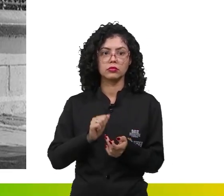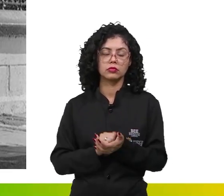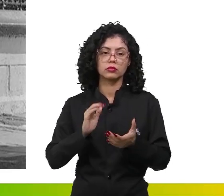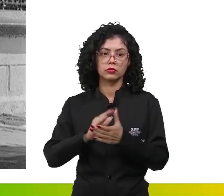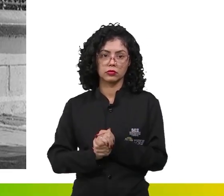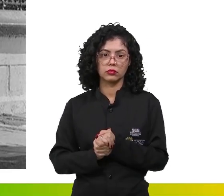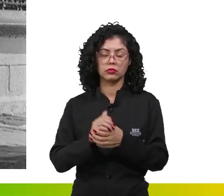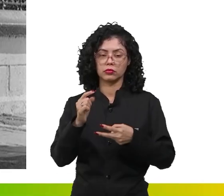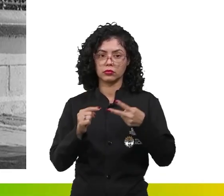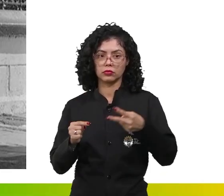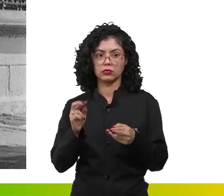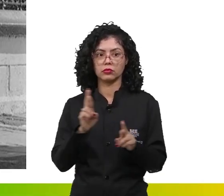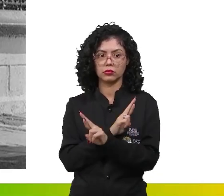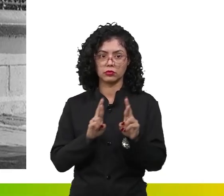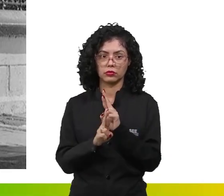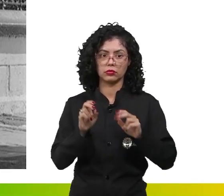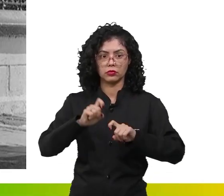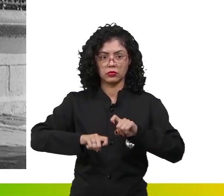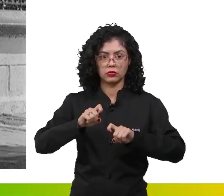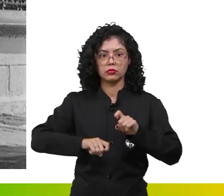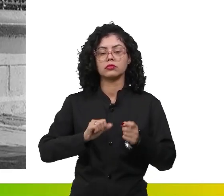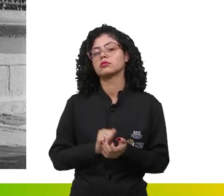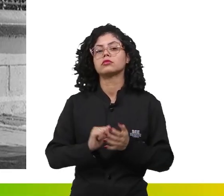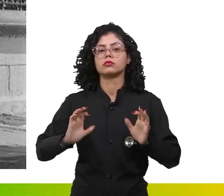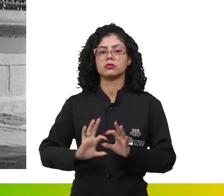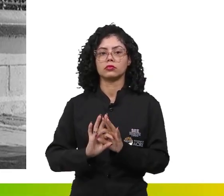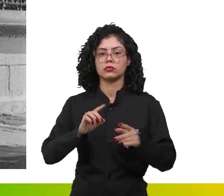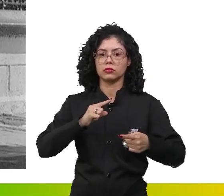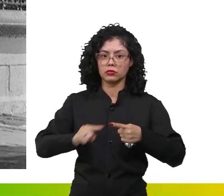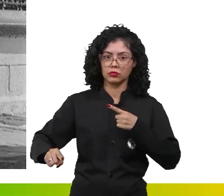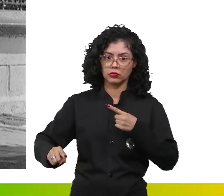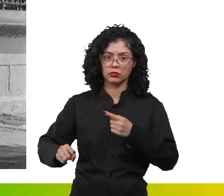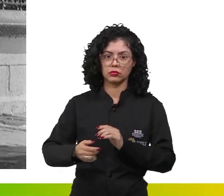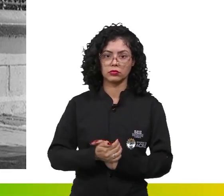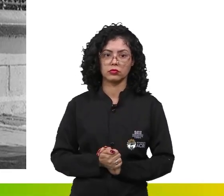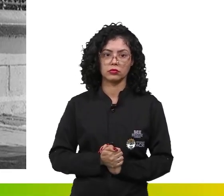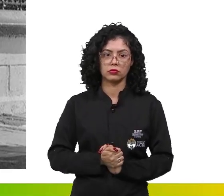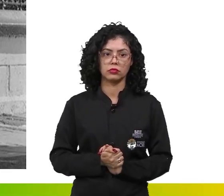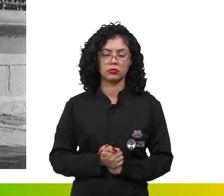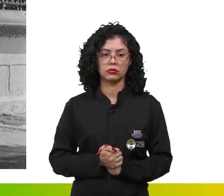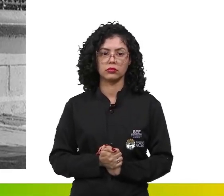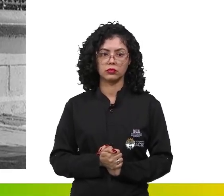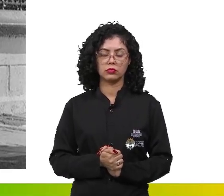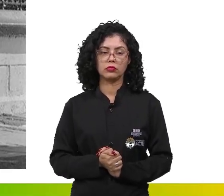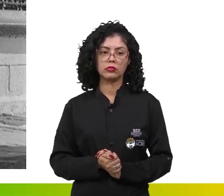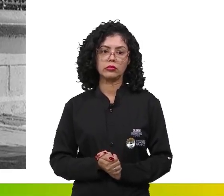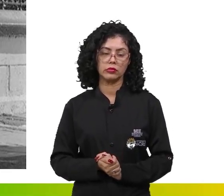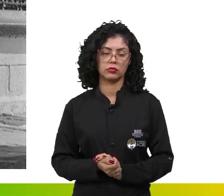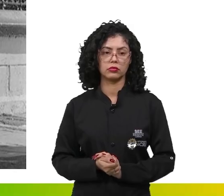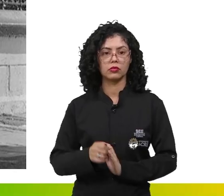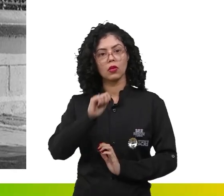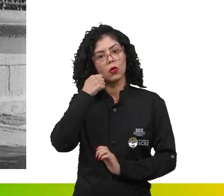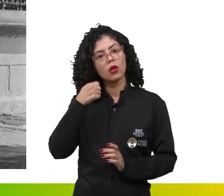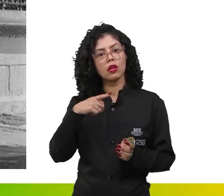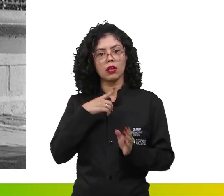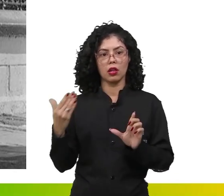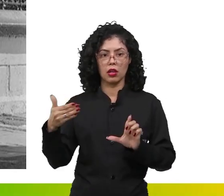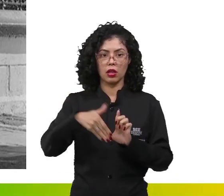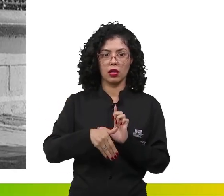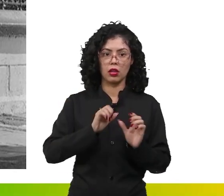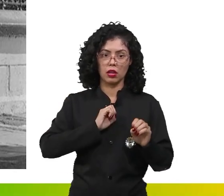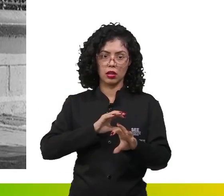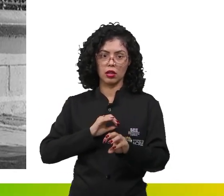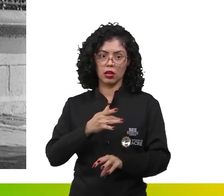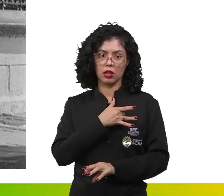casamentos mistos e as relações sexuais interraciais eram proibidas. Os negros tinham acesso